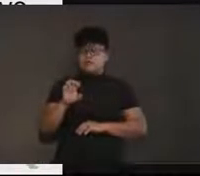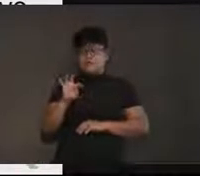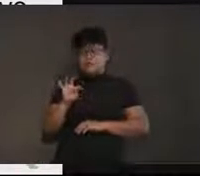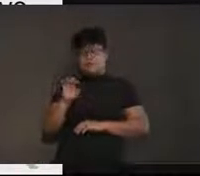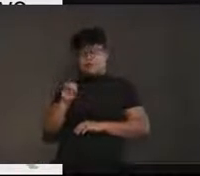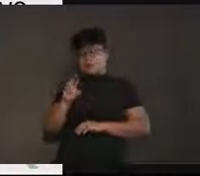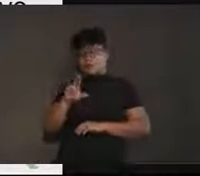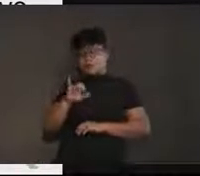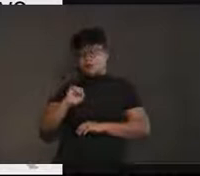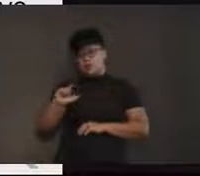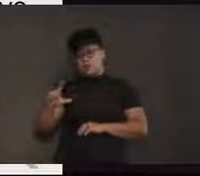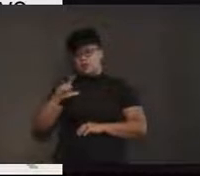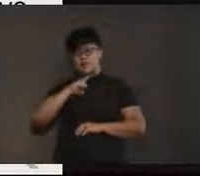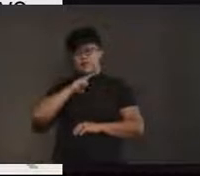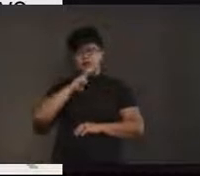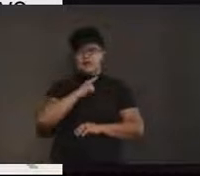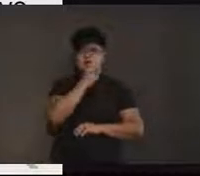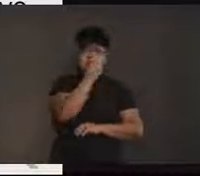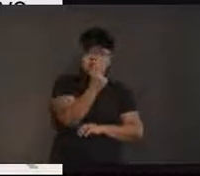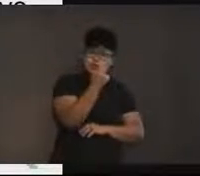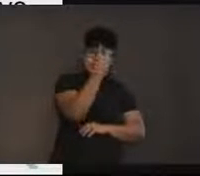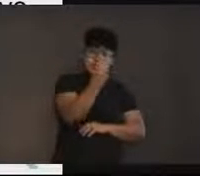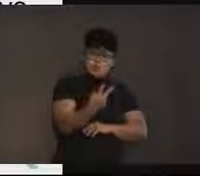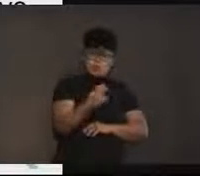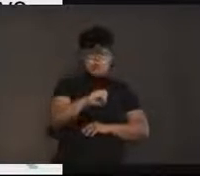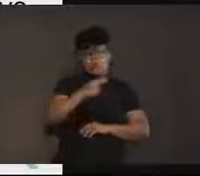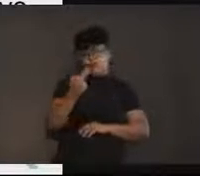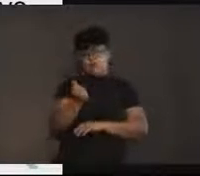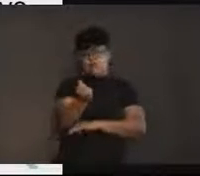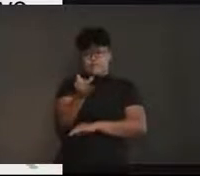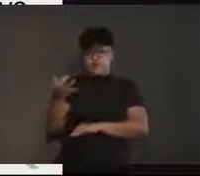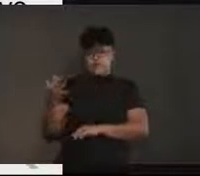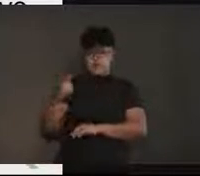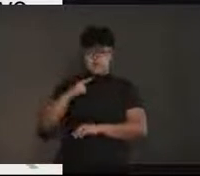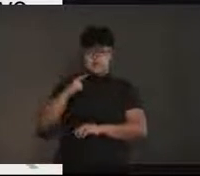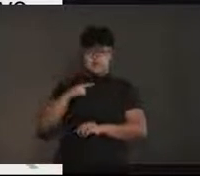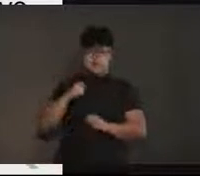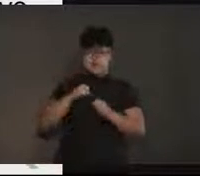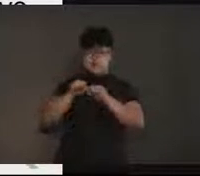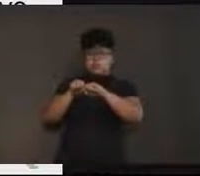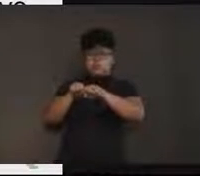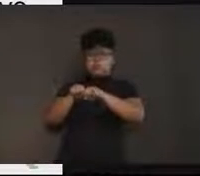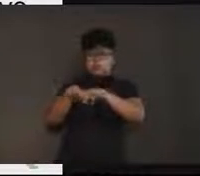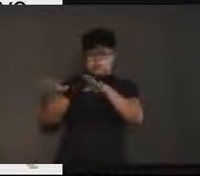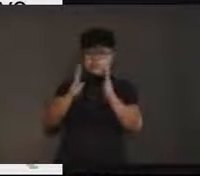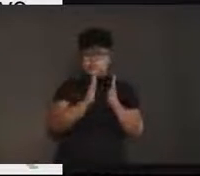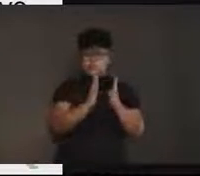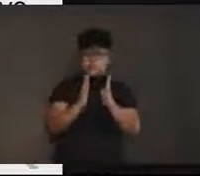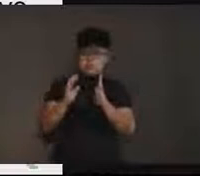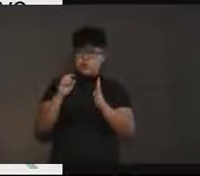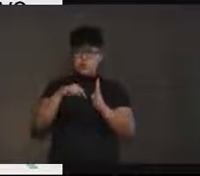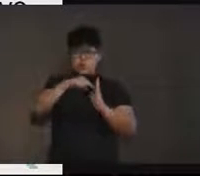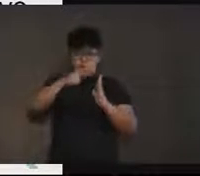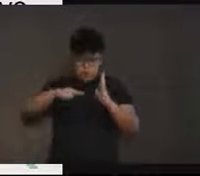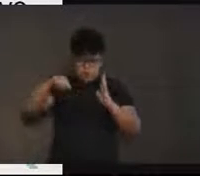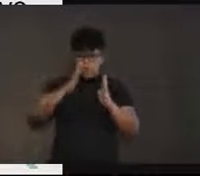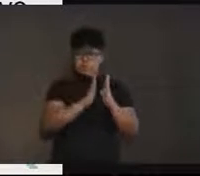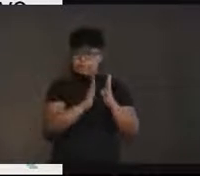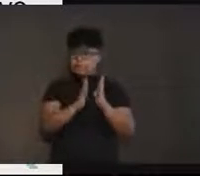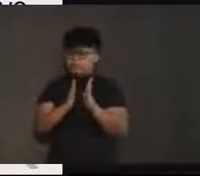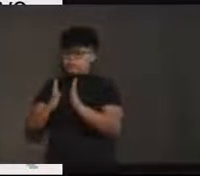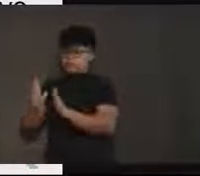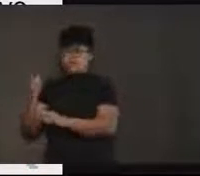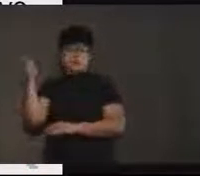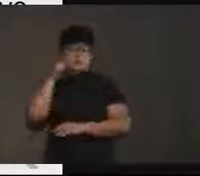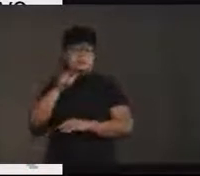componentes que se propagam juntas Mantendo as suas formas ou perfis durante a propagação matematicamente nos